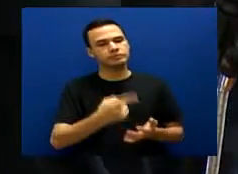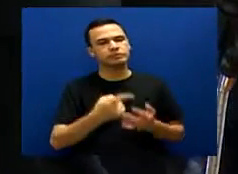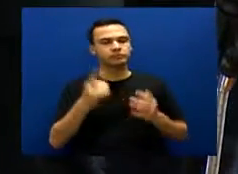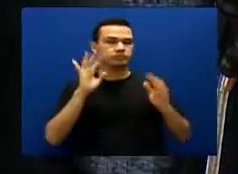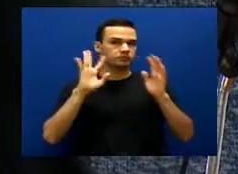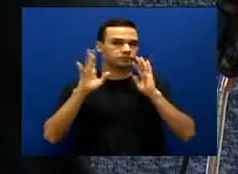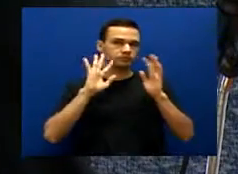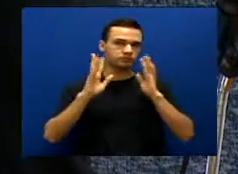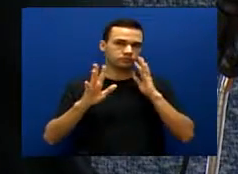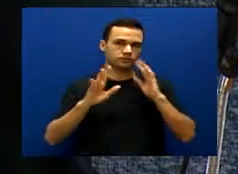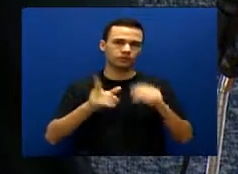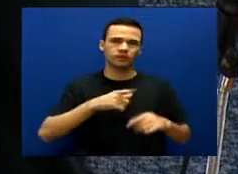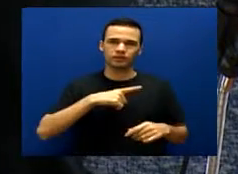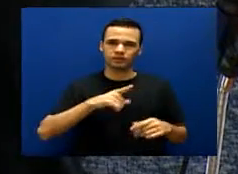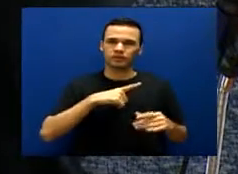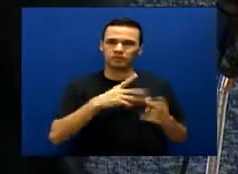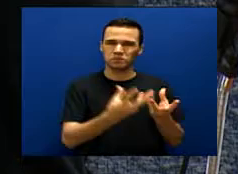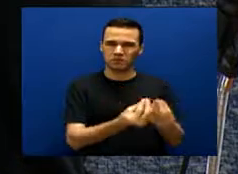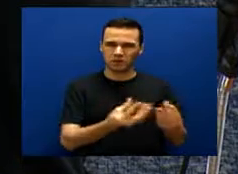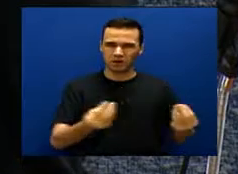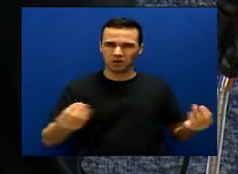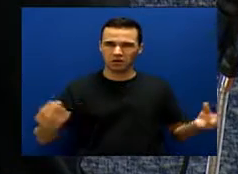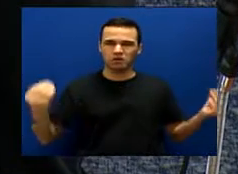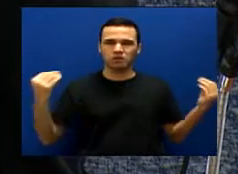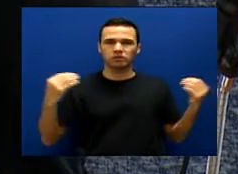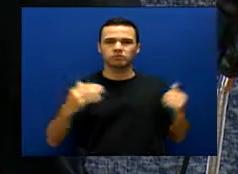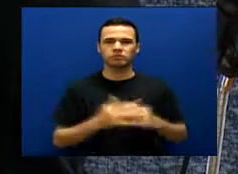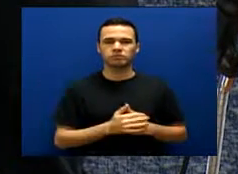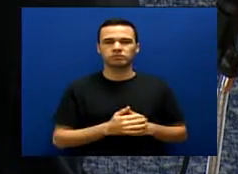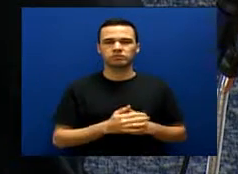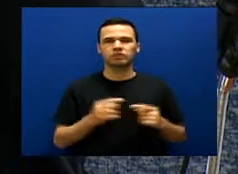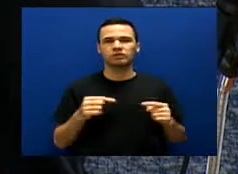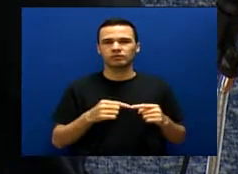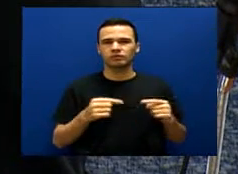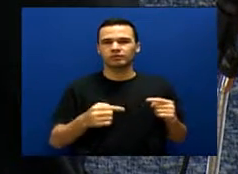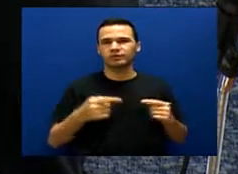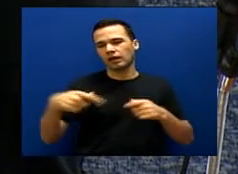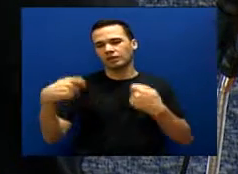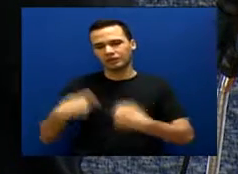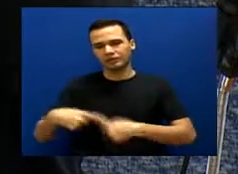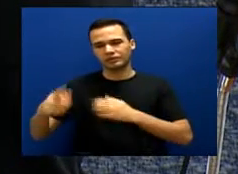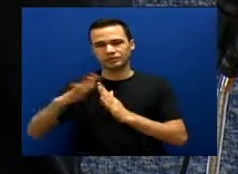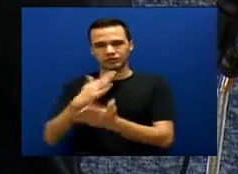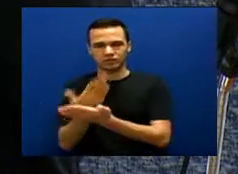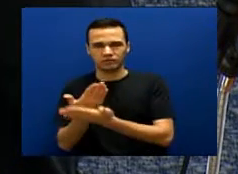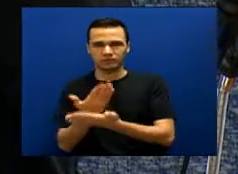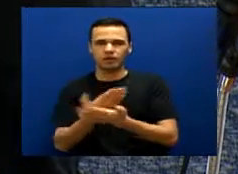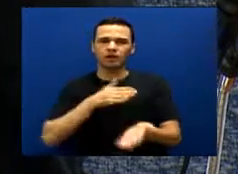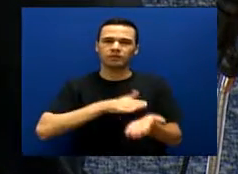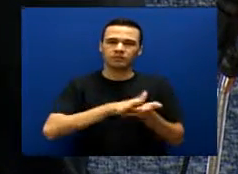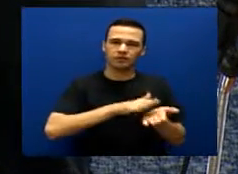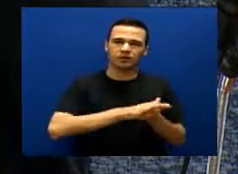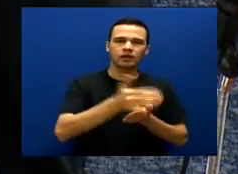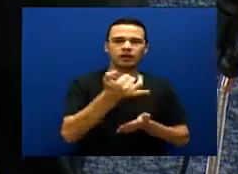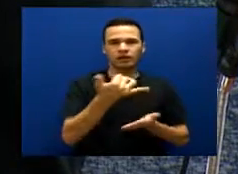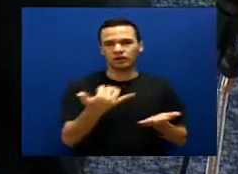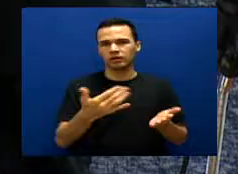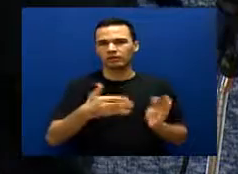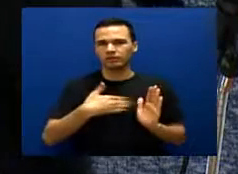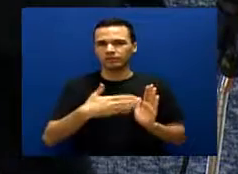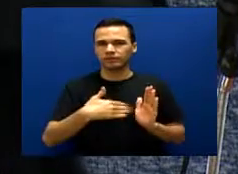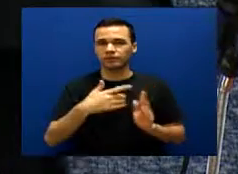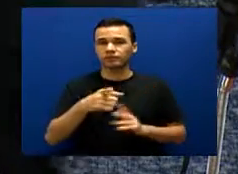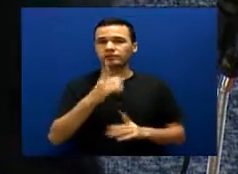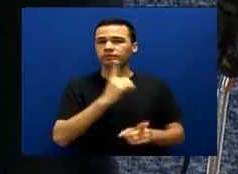assim, como tem muito item naquela relação do kit escolar, que foi aprovado por essa Câmara. Por exemplo, você